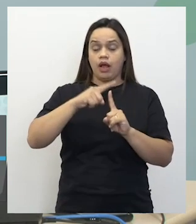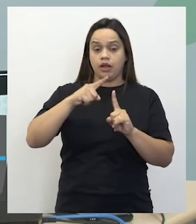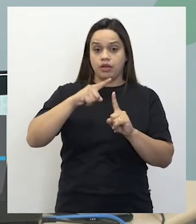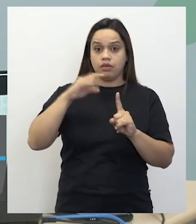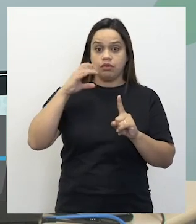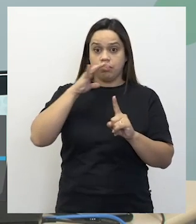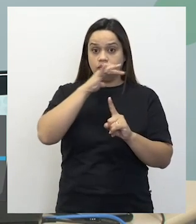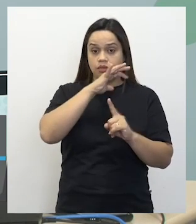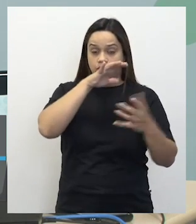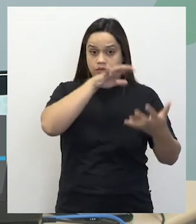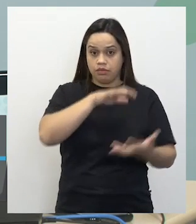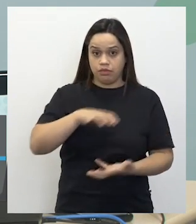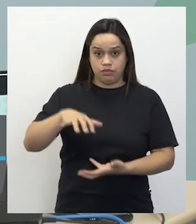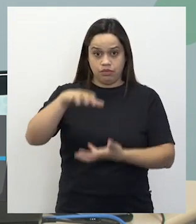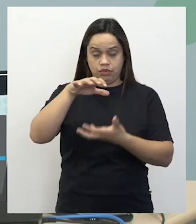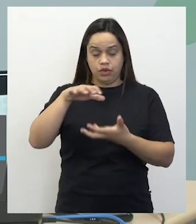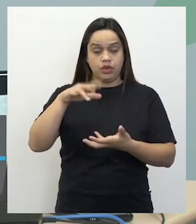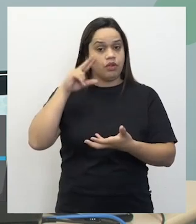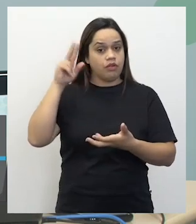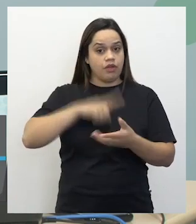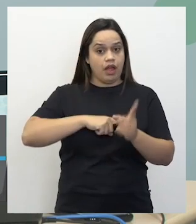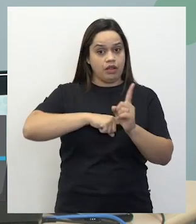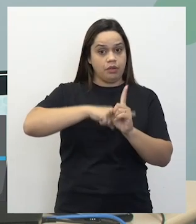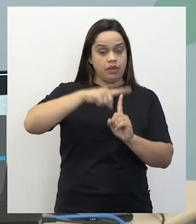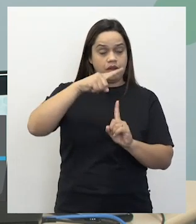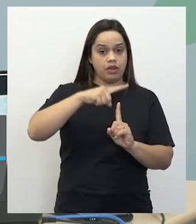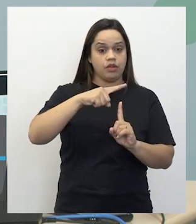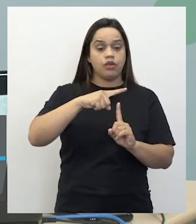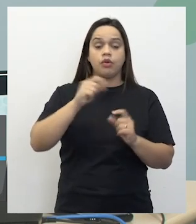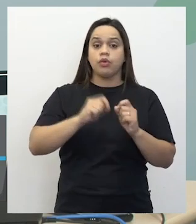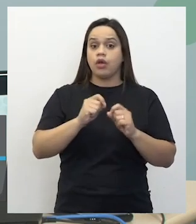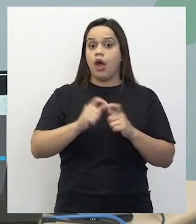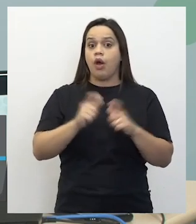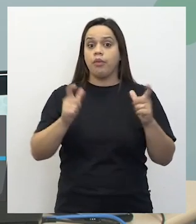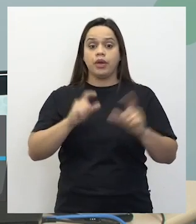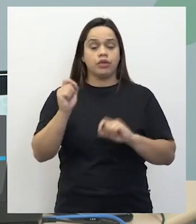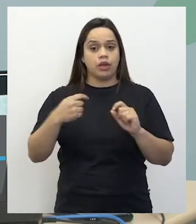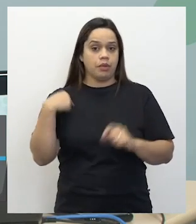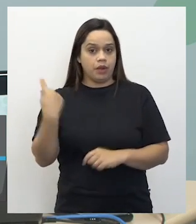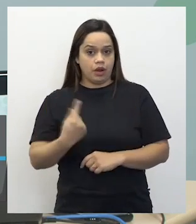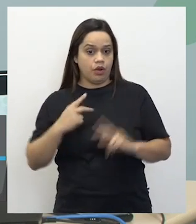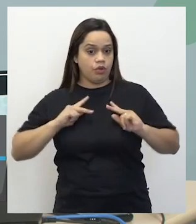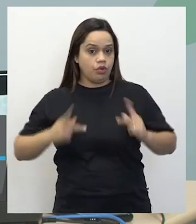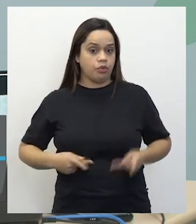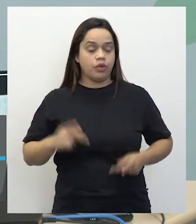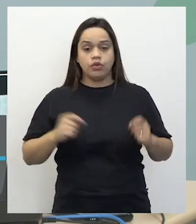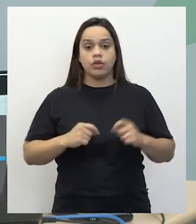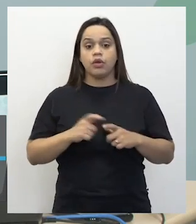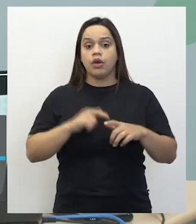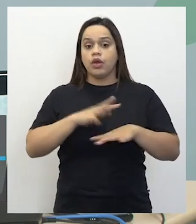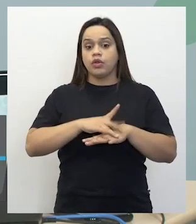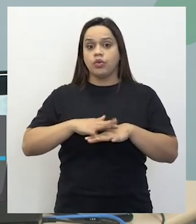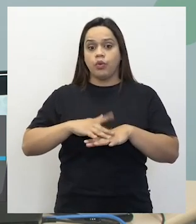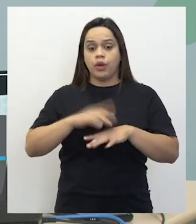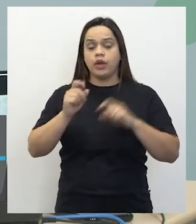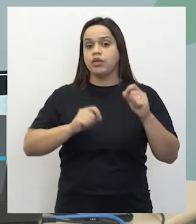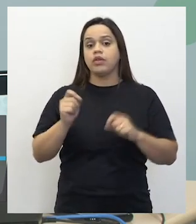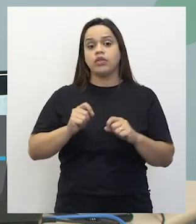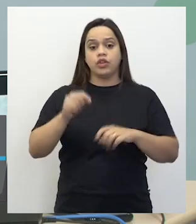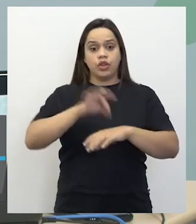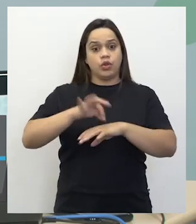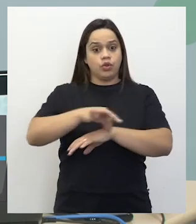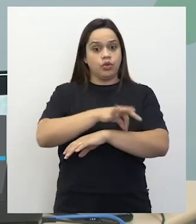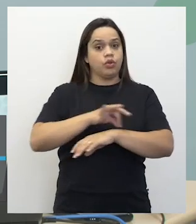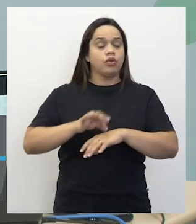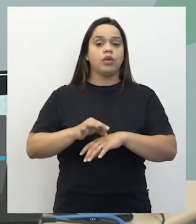Se você tem a temperatura que vai subindo muito, você começa a aumentar, por exemplo, para nós seres humanos, o tipo de doença que é disseminada por alguns insetos,